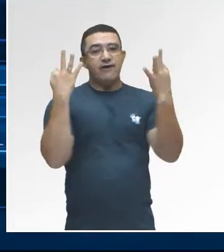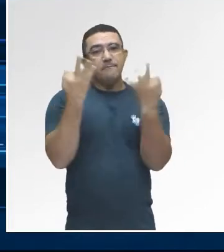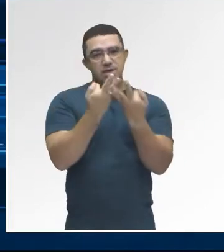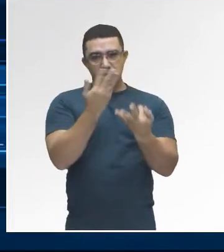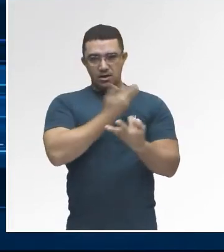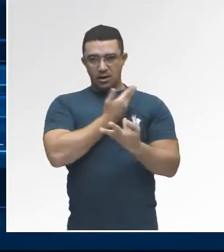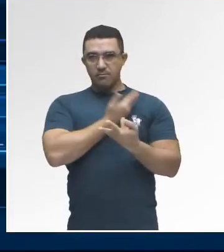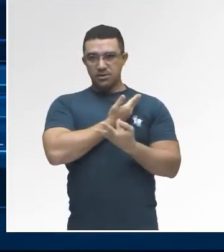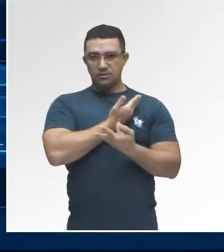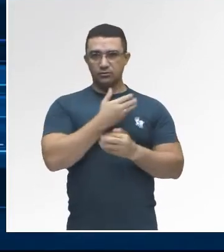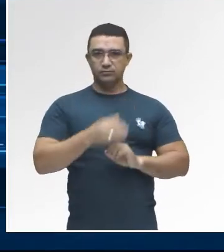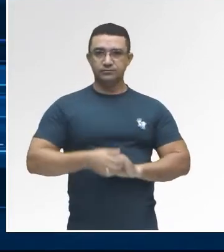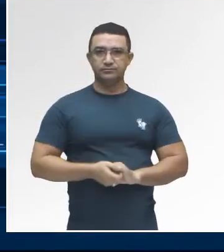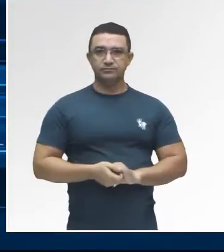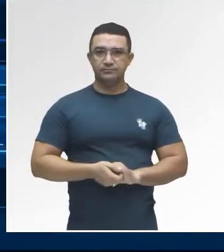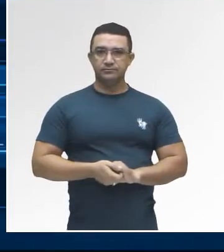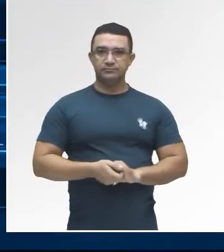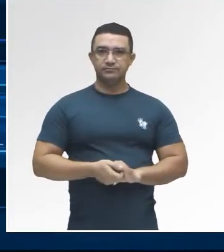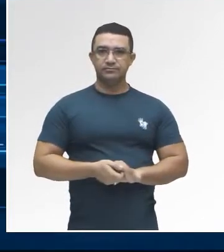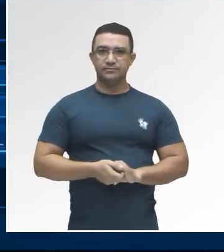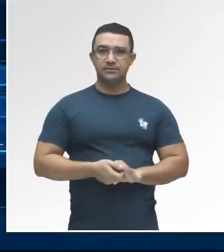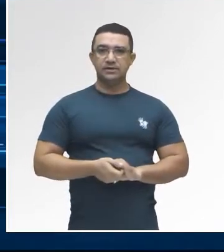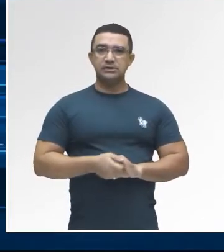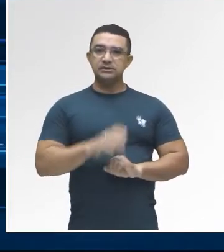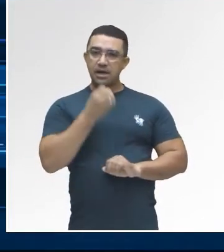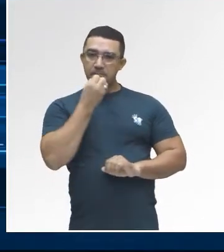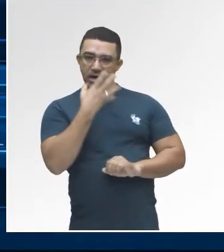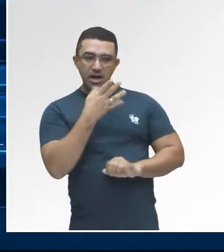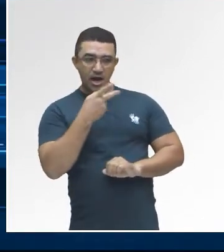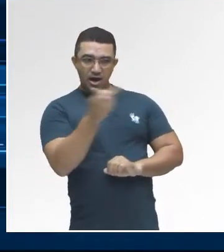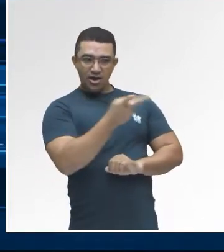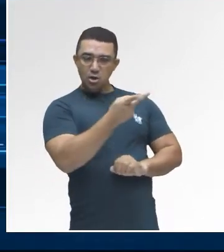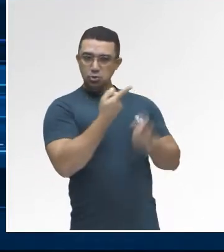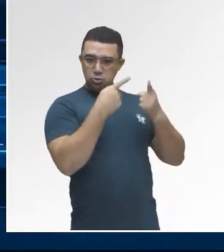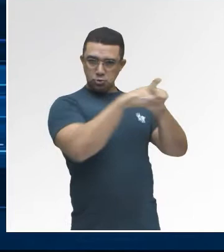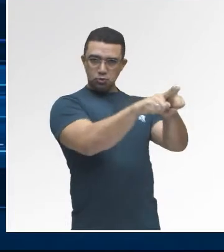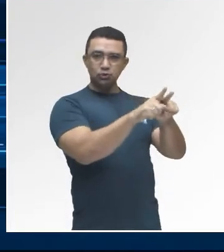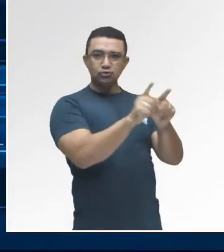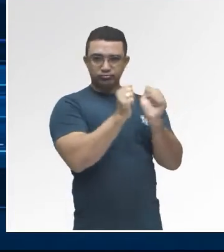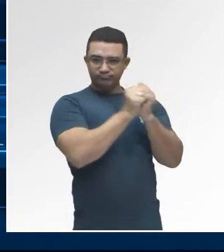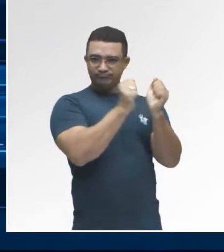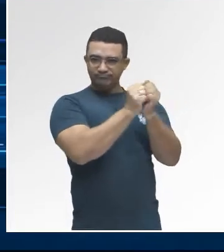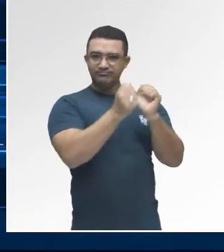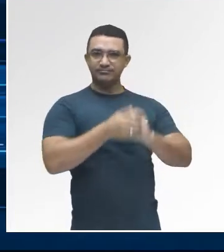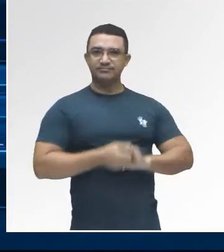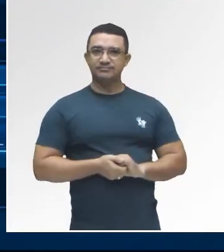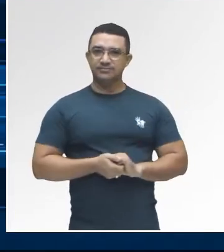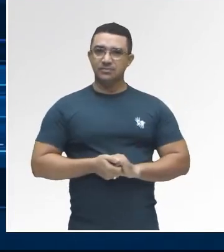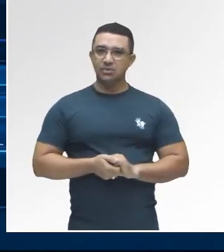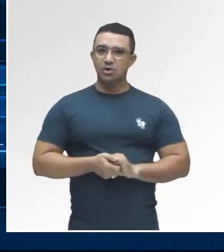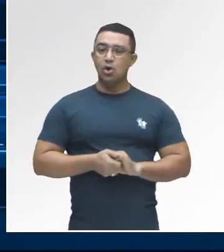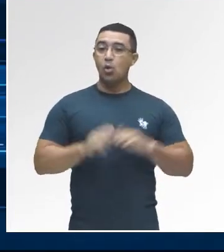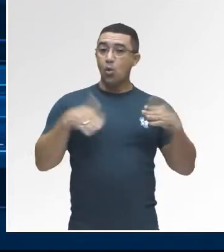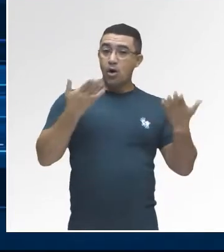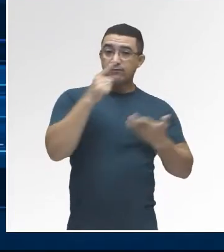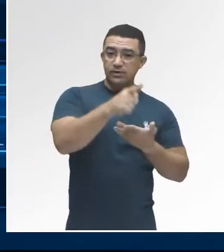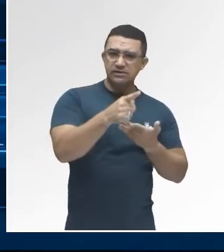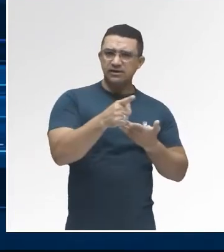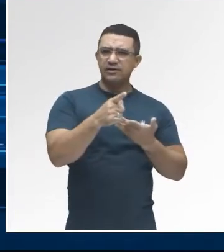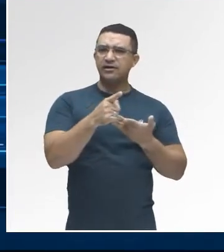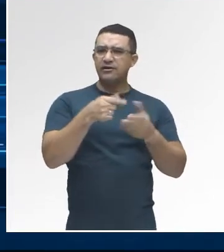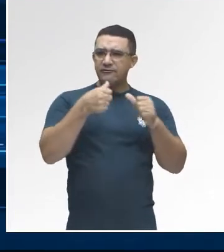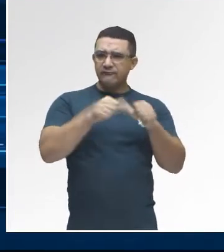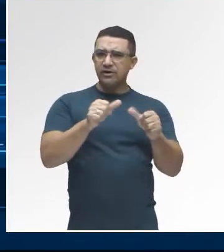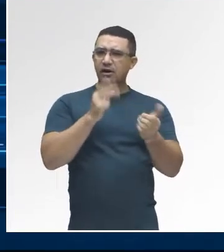amigos próximos, hanging out with, se dar bem com alguém, outstay, quando você fica muito tempo na casa de